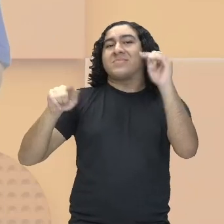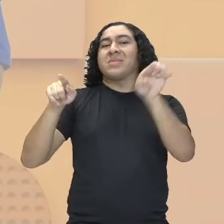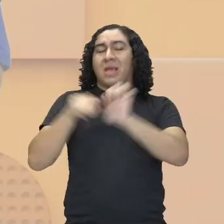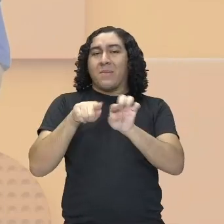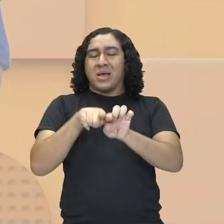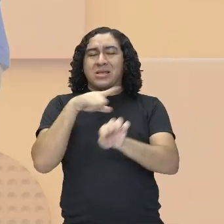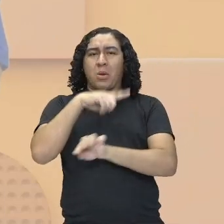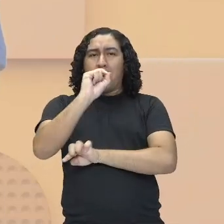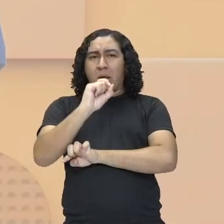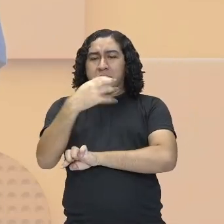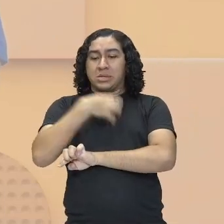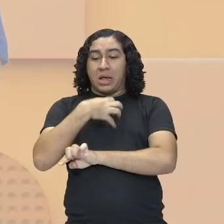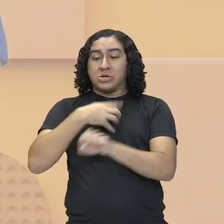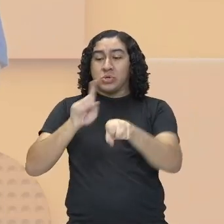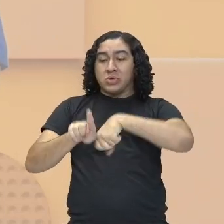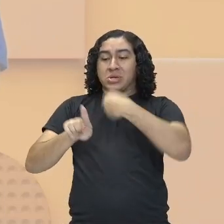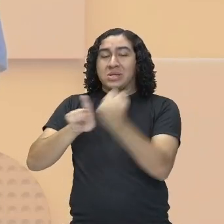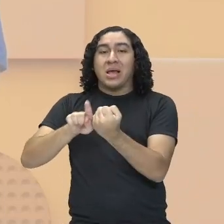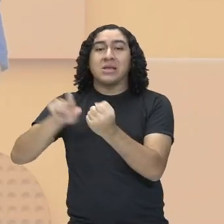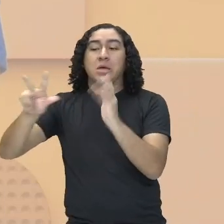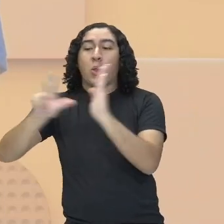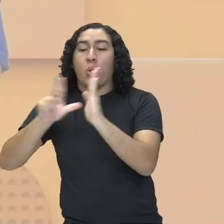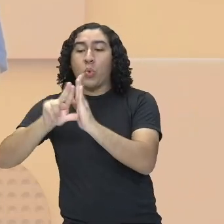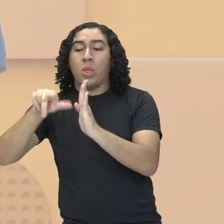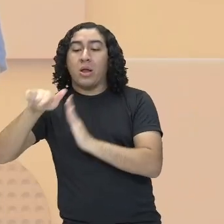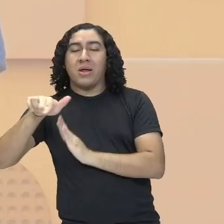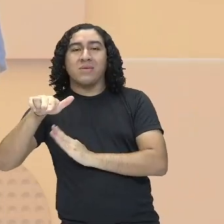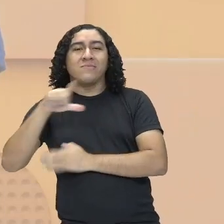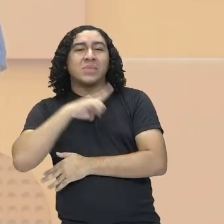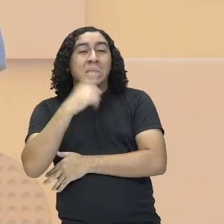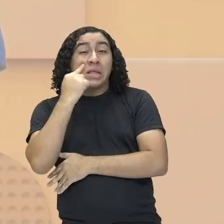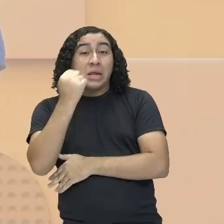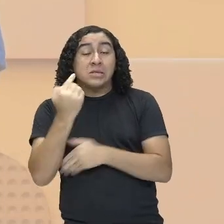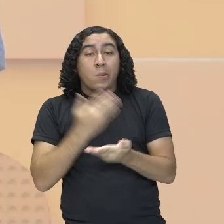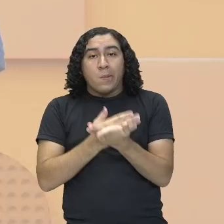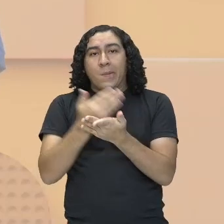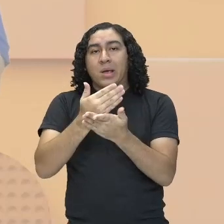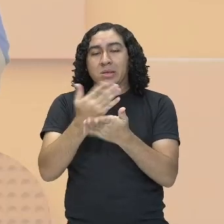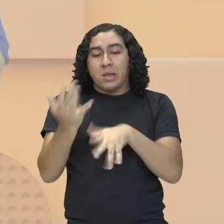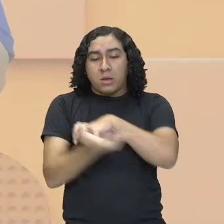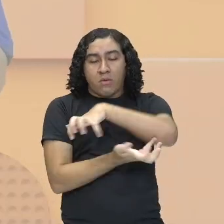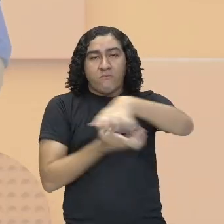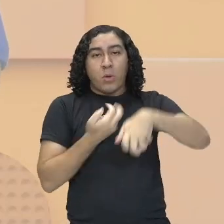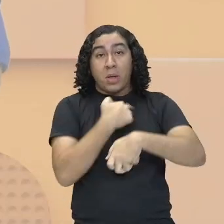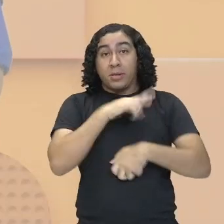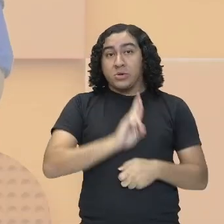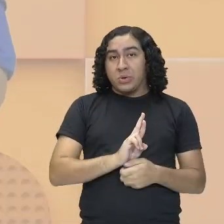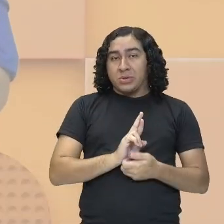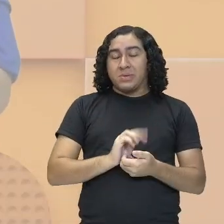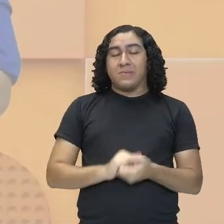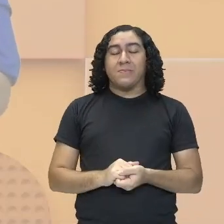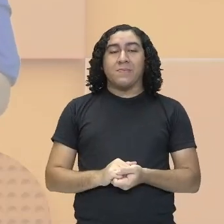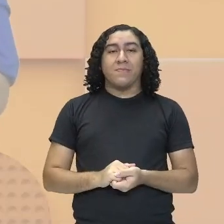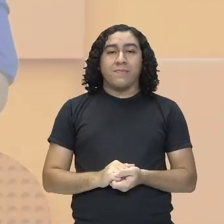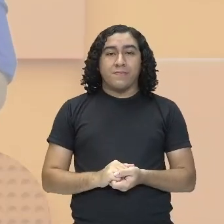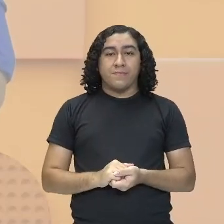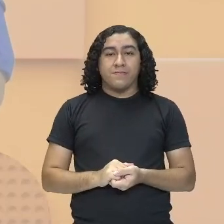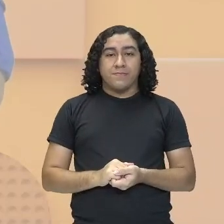ali sociais para que Lutero inicie a reforma protestante, ok? Vamos verificar os